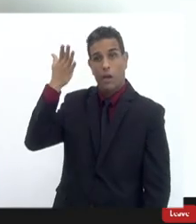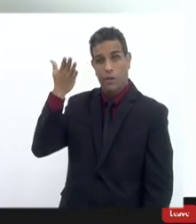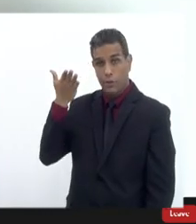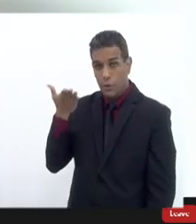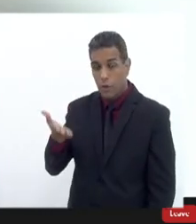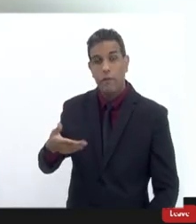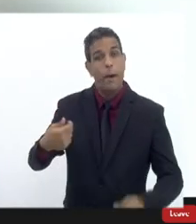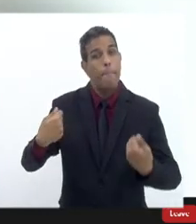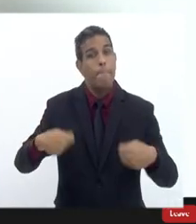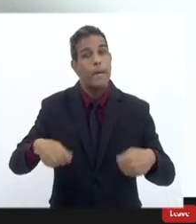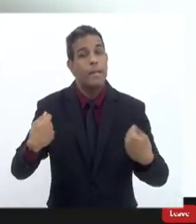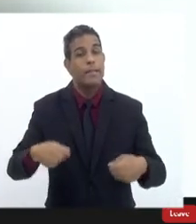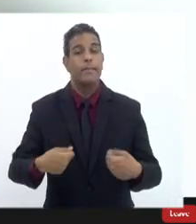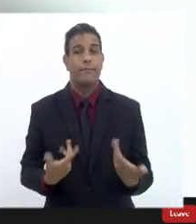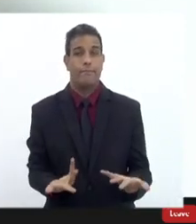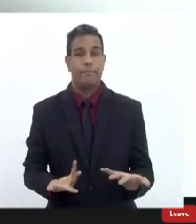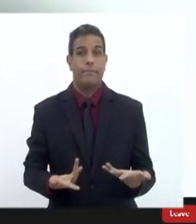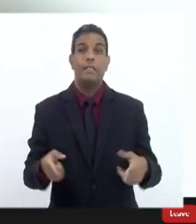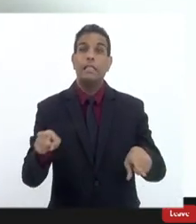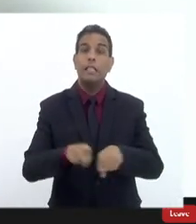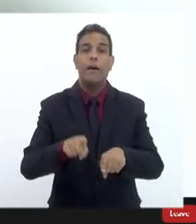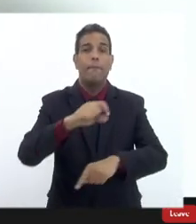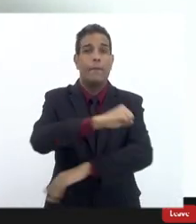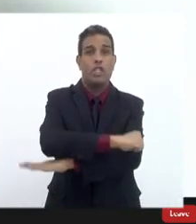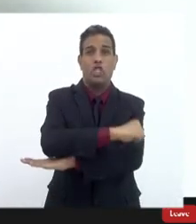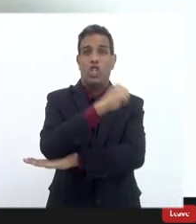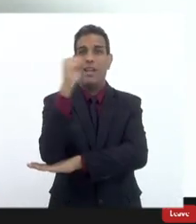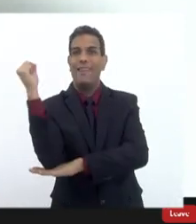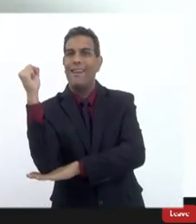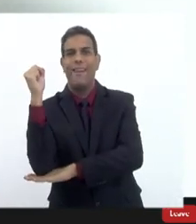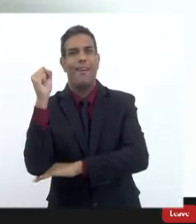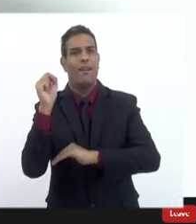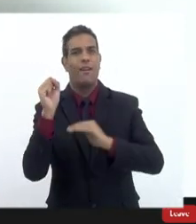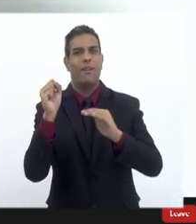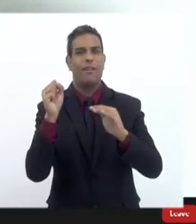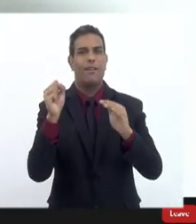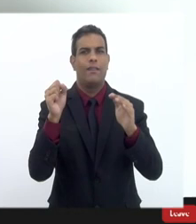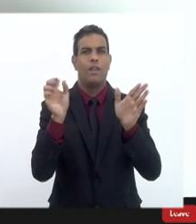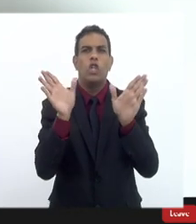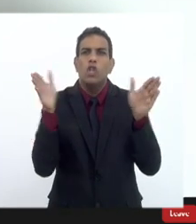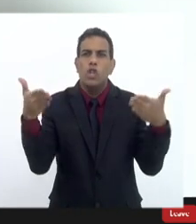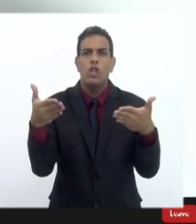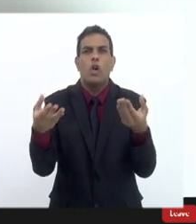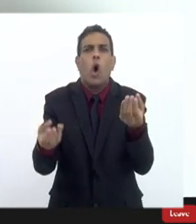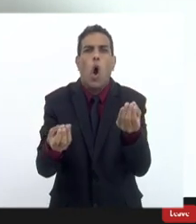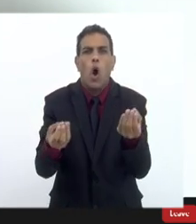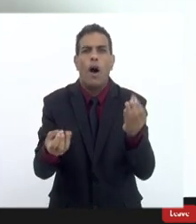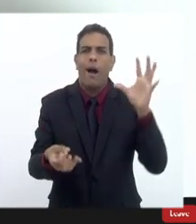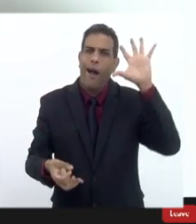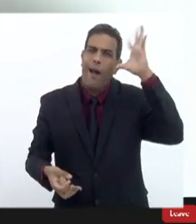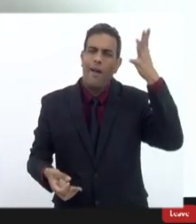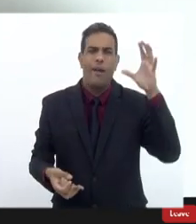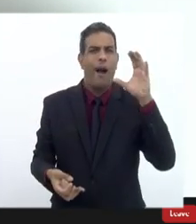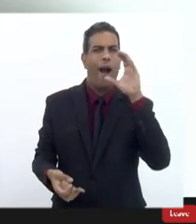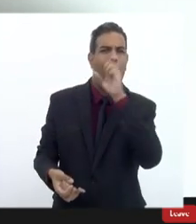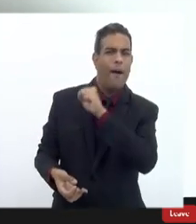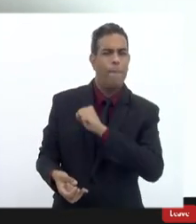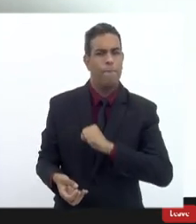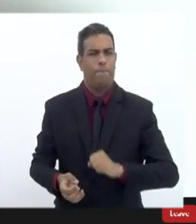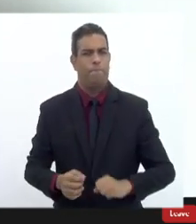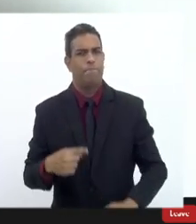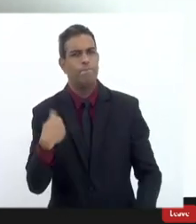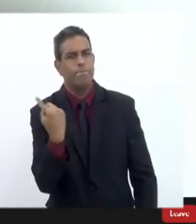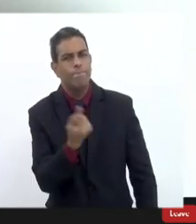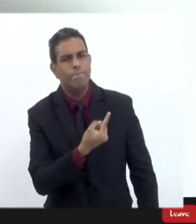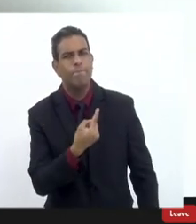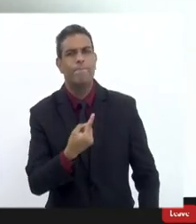para isso. A questão das janelas, enfim, existem questões bastante objetivas e passíveis de solução. Então, acho realmente que a